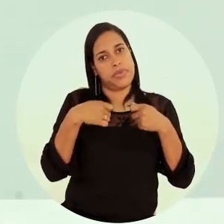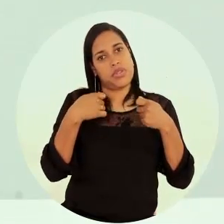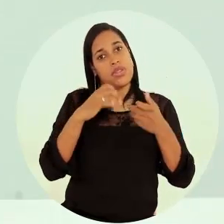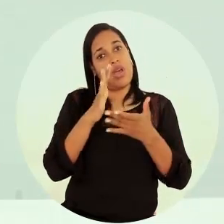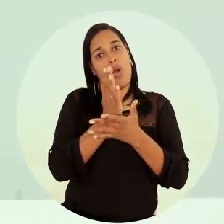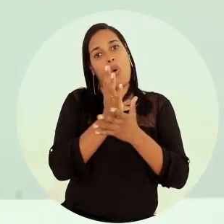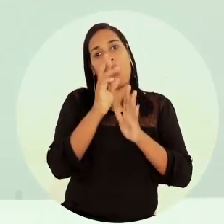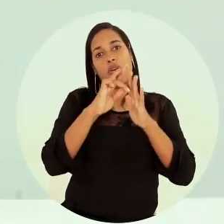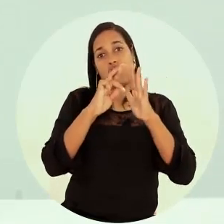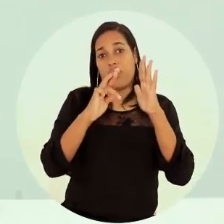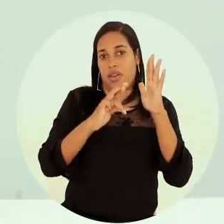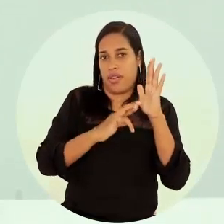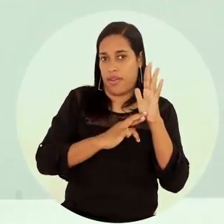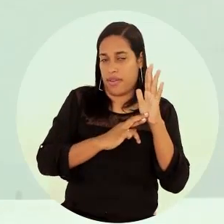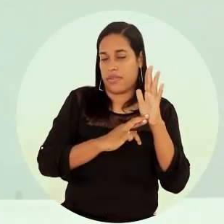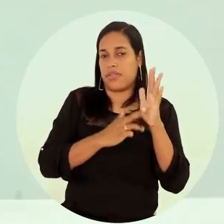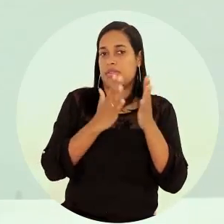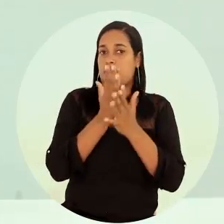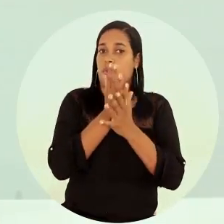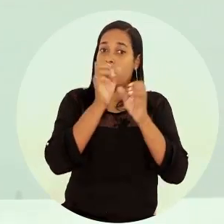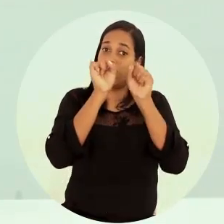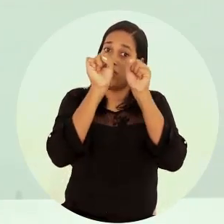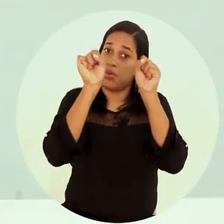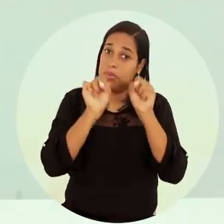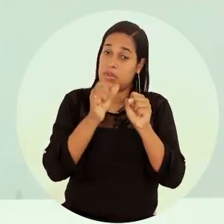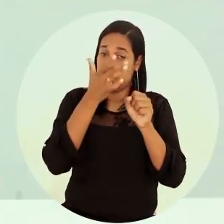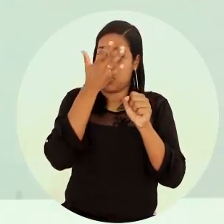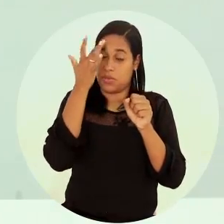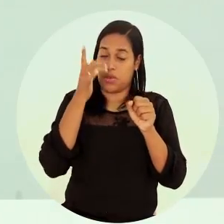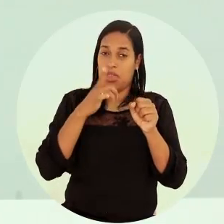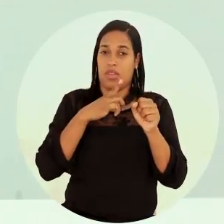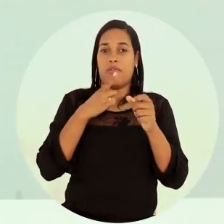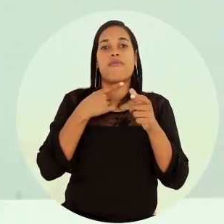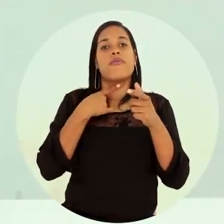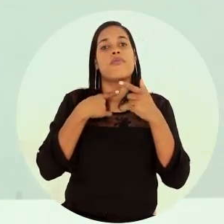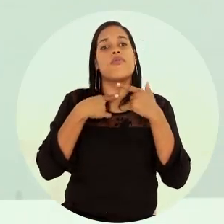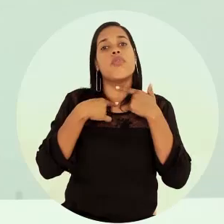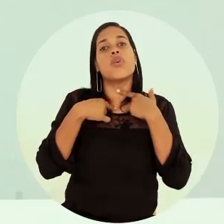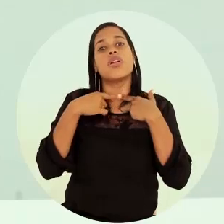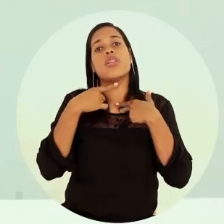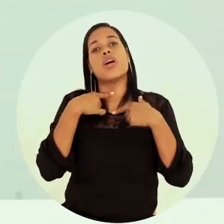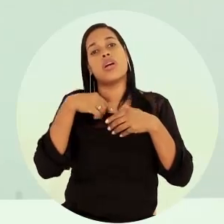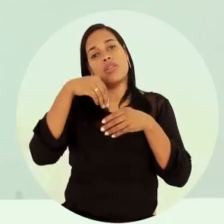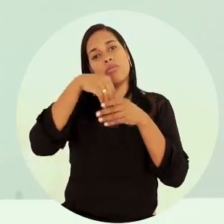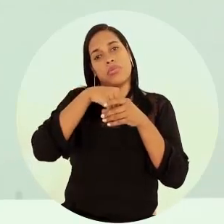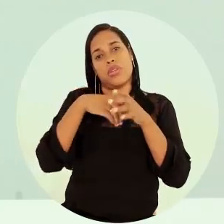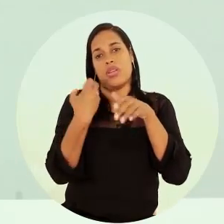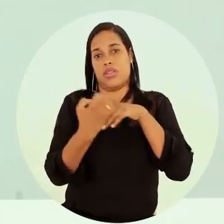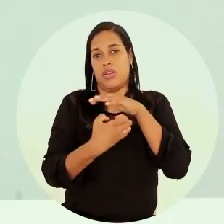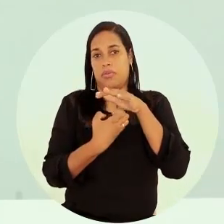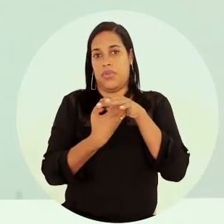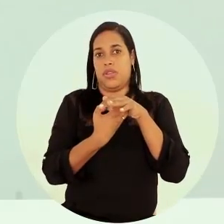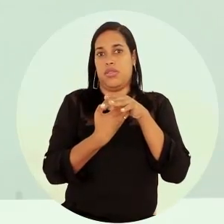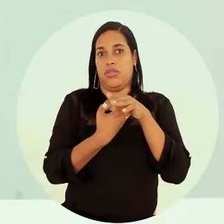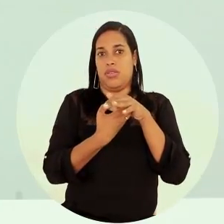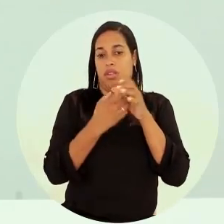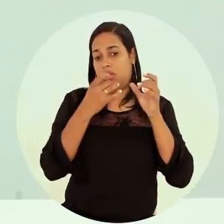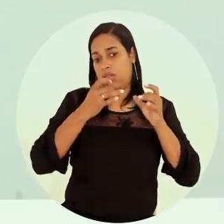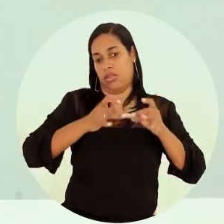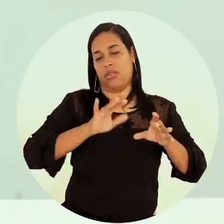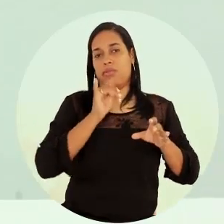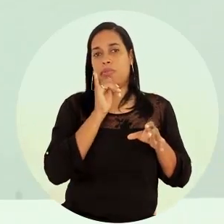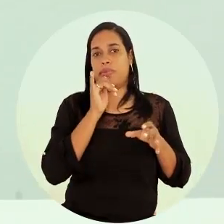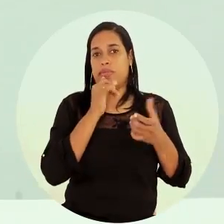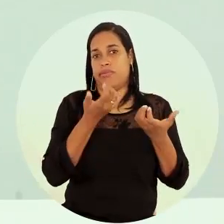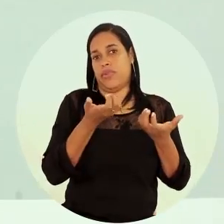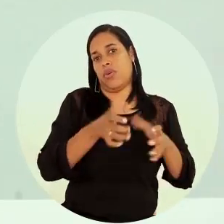algumas regras ou algumas sistemáticas para fazer com que essas pessoas tenham vontade de ficar dentro daquela empresa e não desejem ou